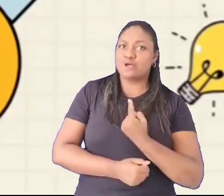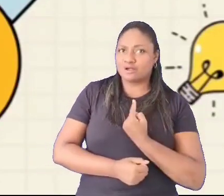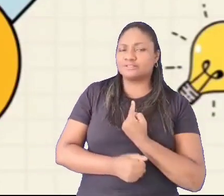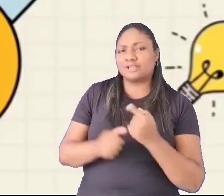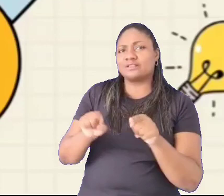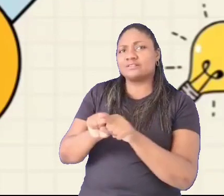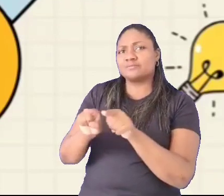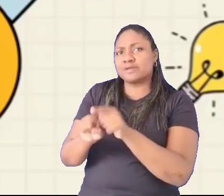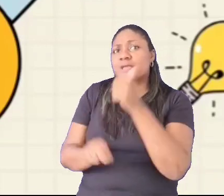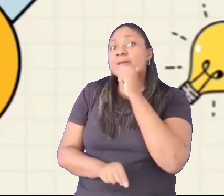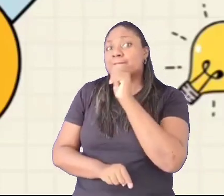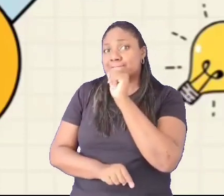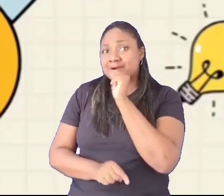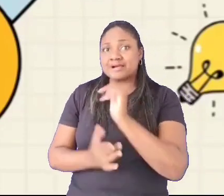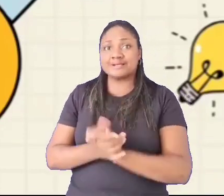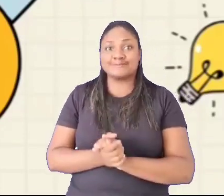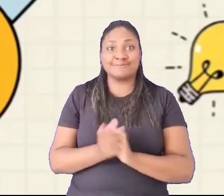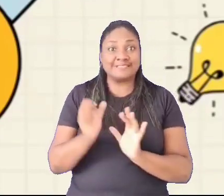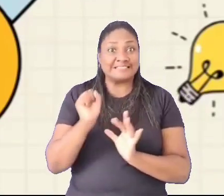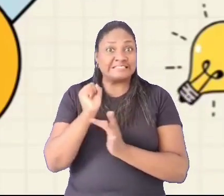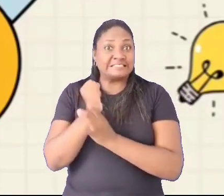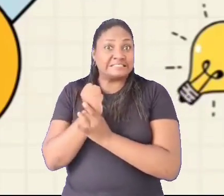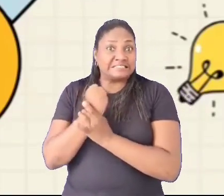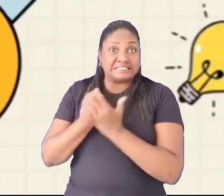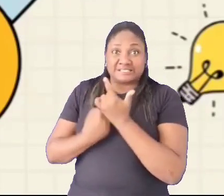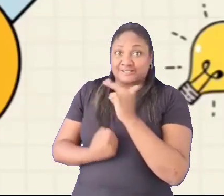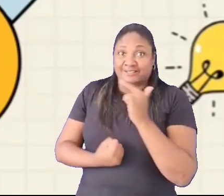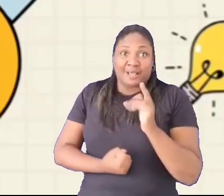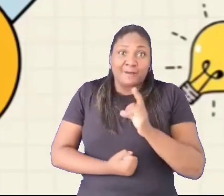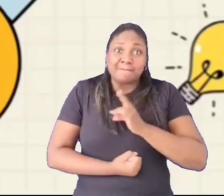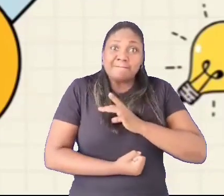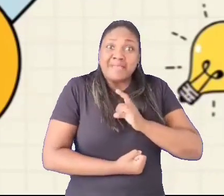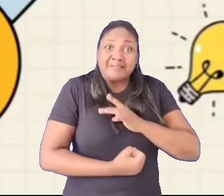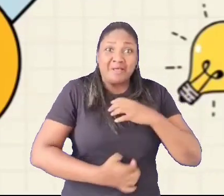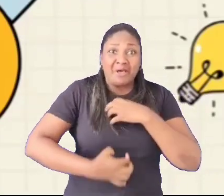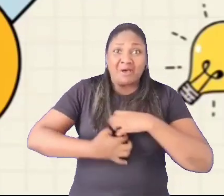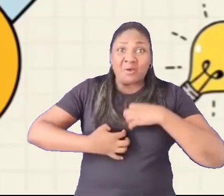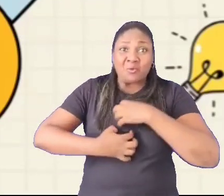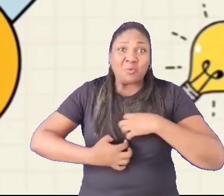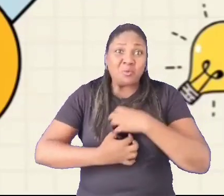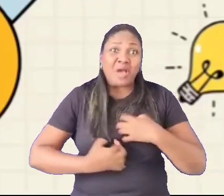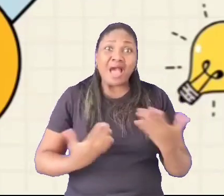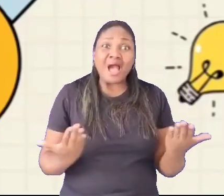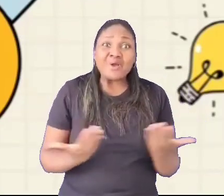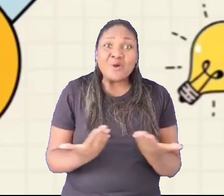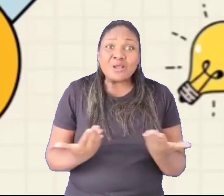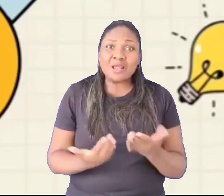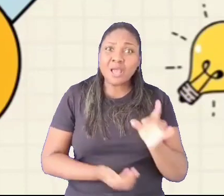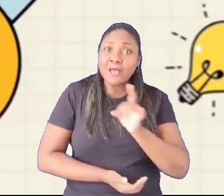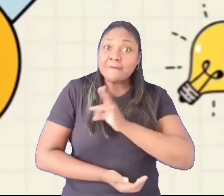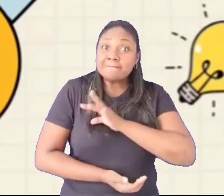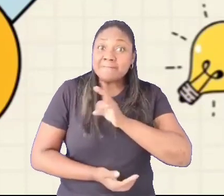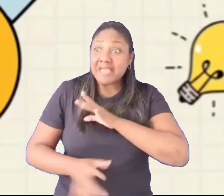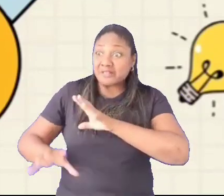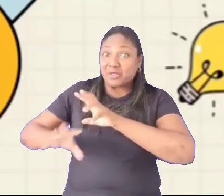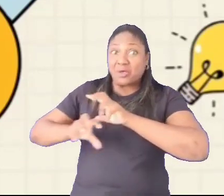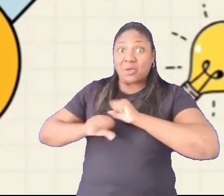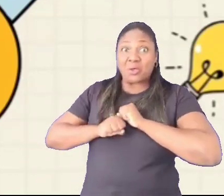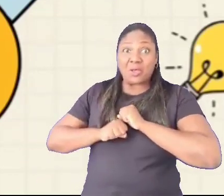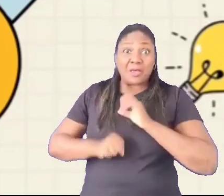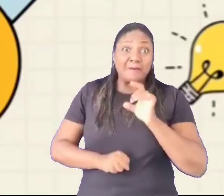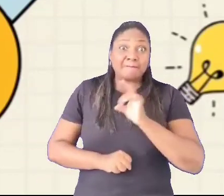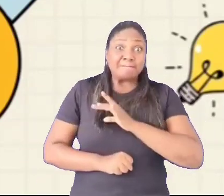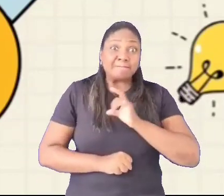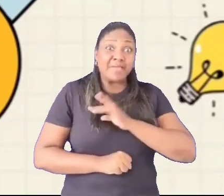muitas mães. Insegurança e medo faz parte desse momento. O medo de ser contaminado, de